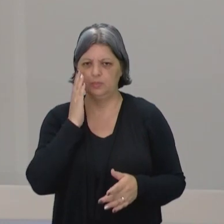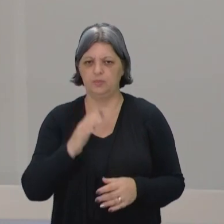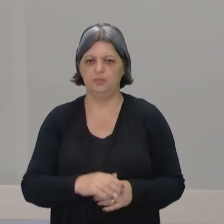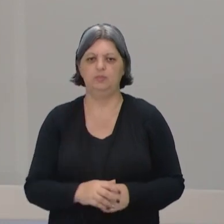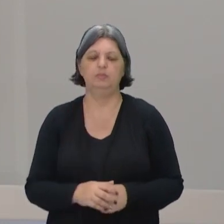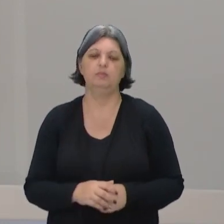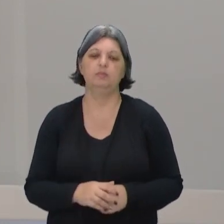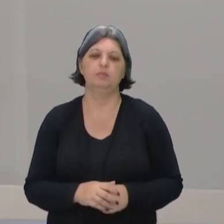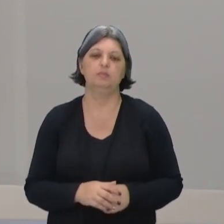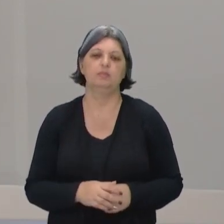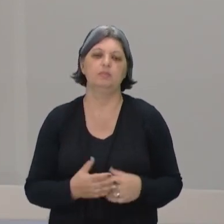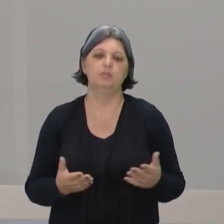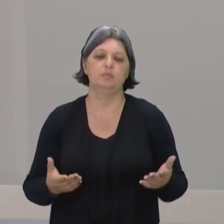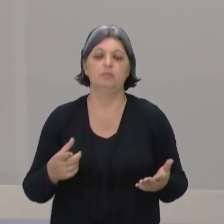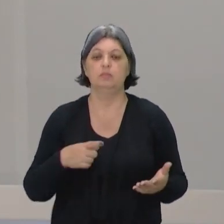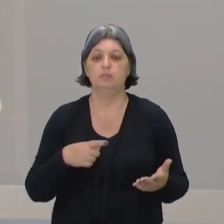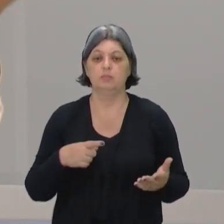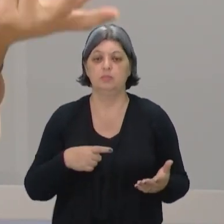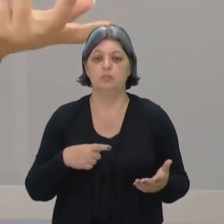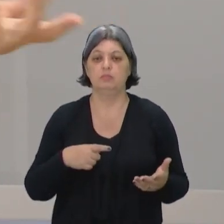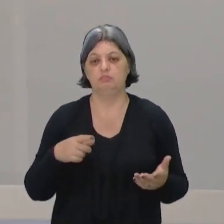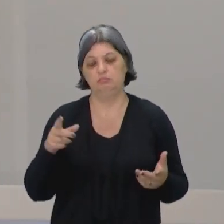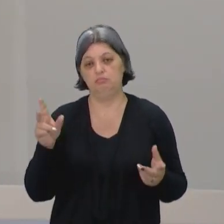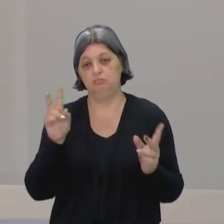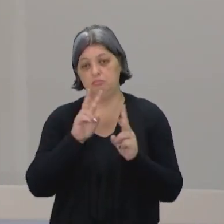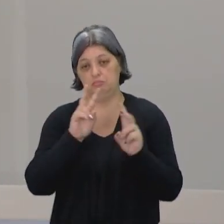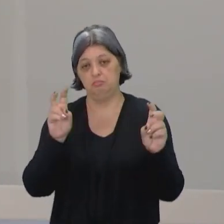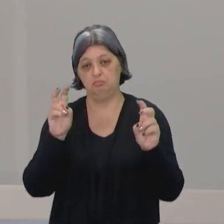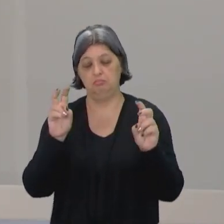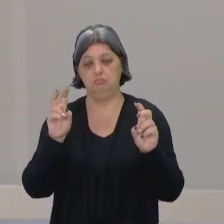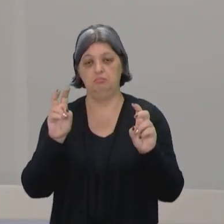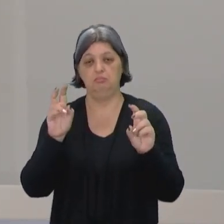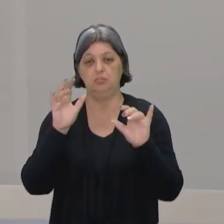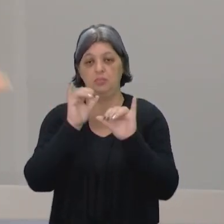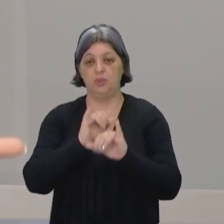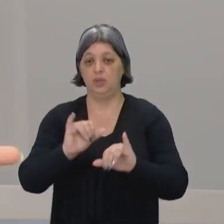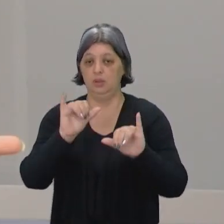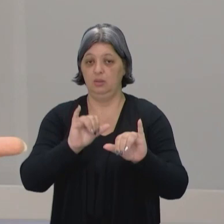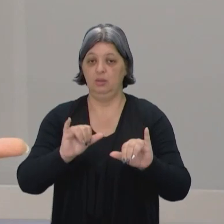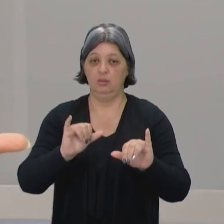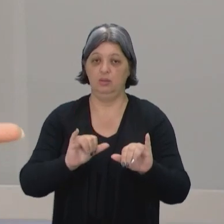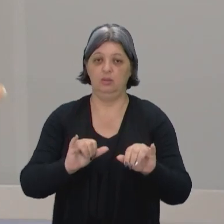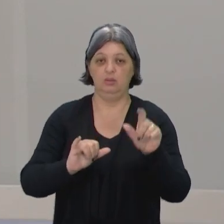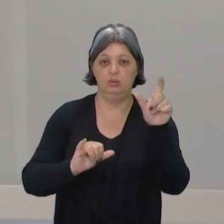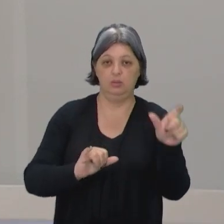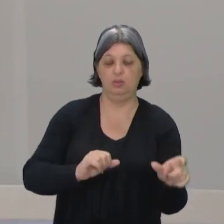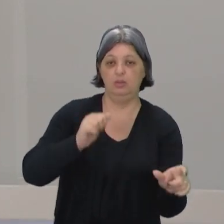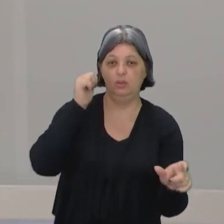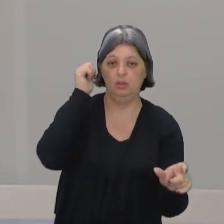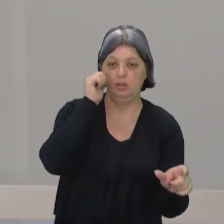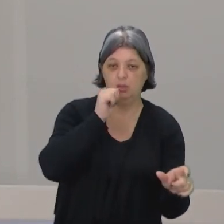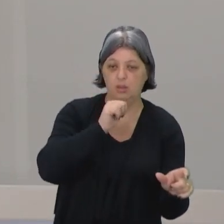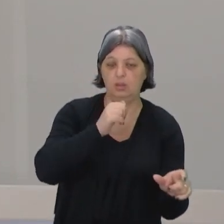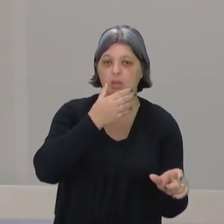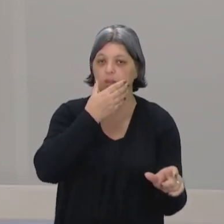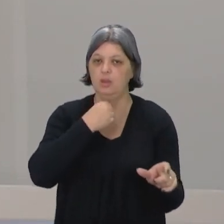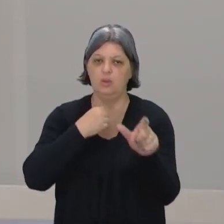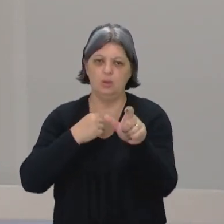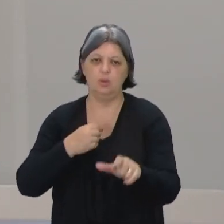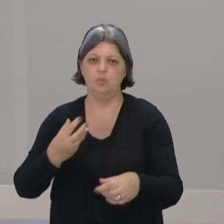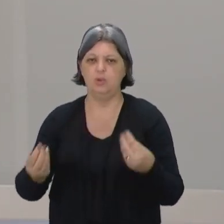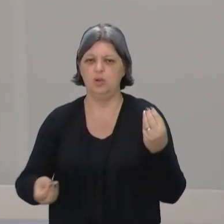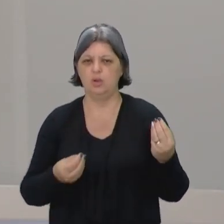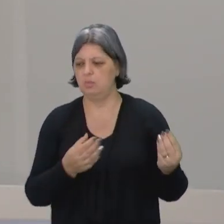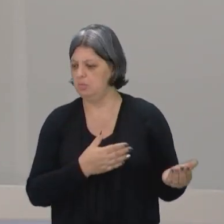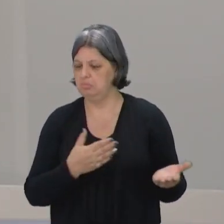Então, aí uma notícia que envolve aí uma mulher e um homem. E como que essa mulher ela é apresentada